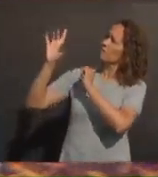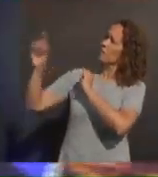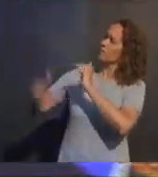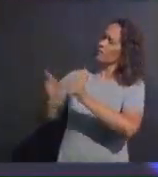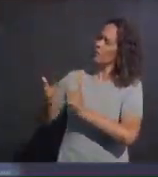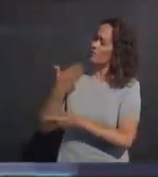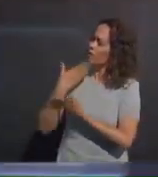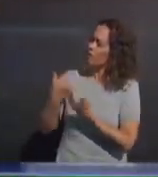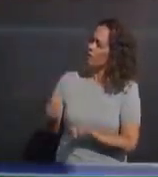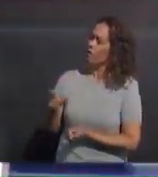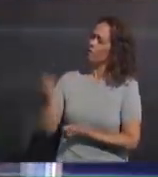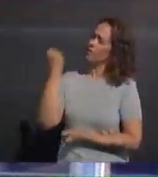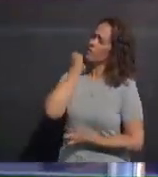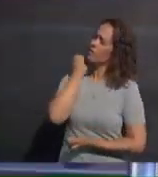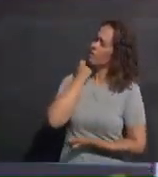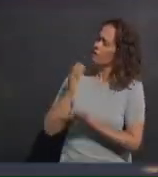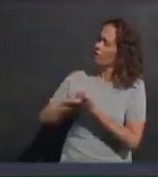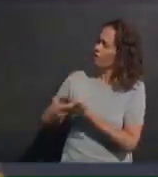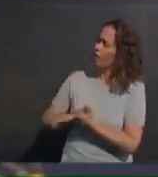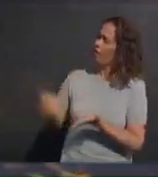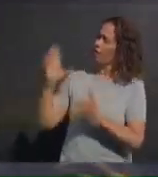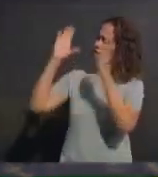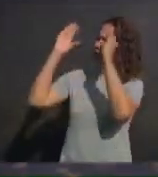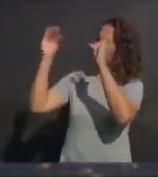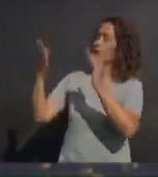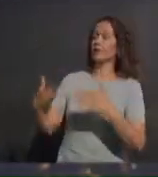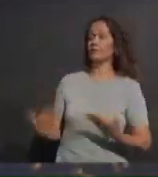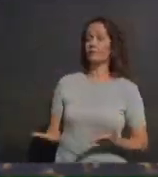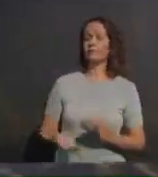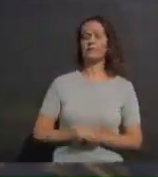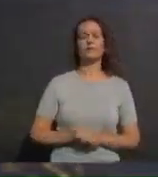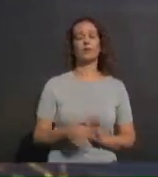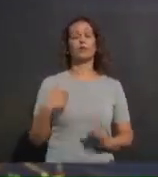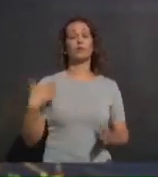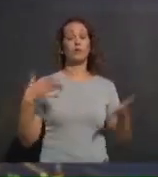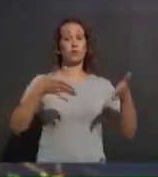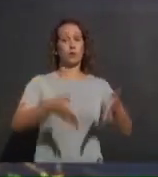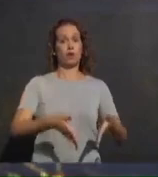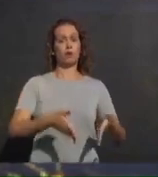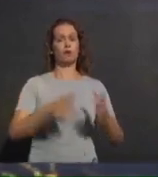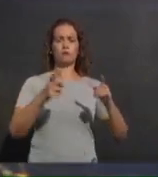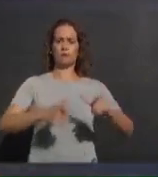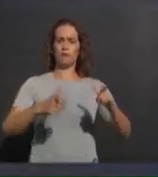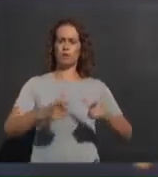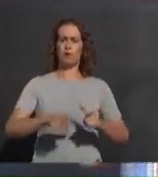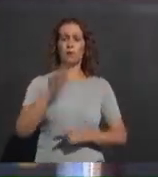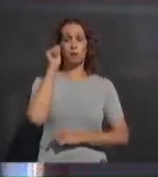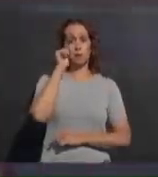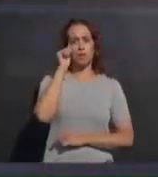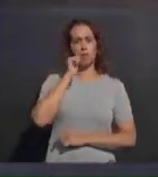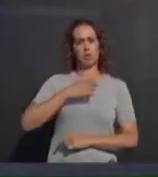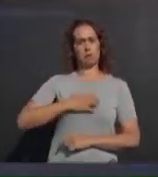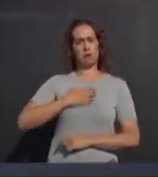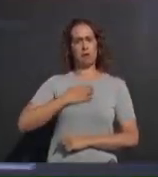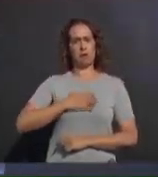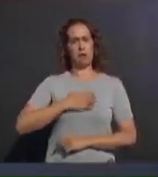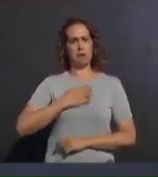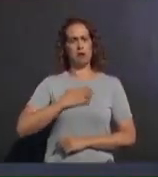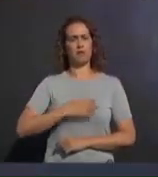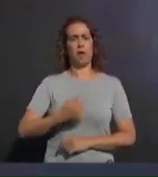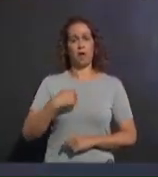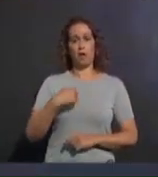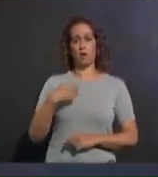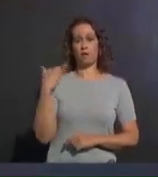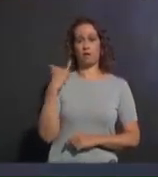estressa, onde você fica mais tranquilo. Eu cheguei uma vez num lugar, tinha uma menina tão brava atendendo as pessoas. Antes de eu falar, eu falei assim: olha,